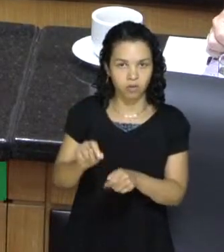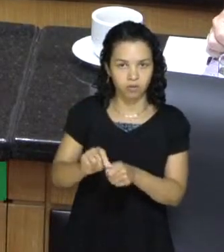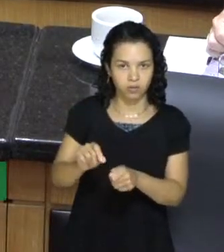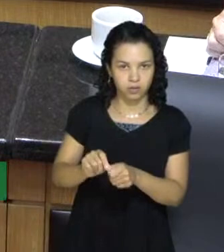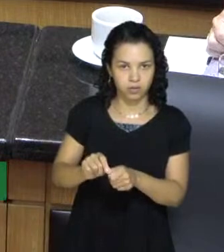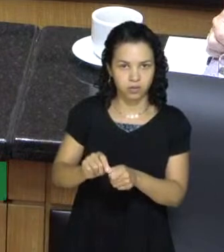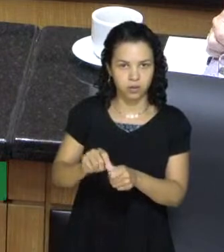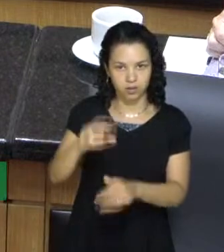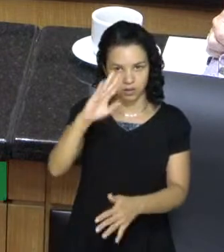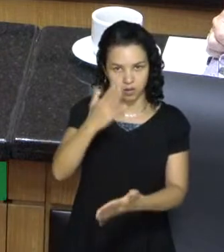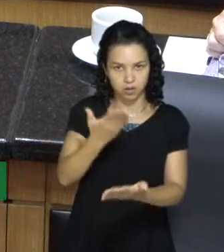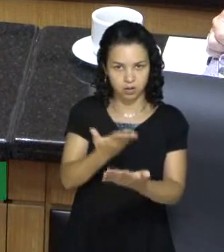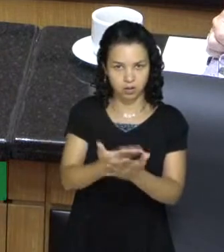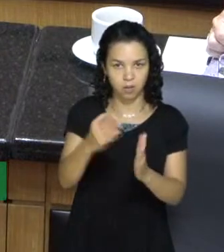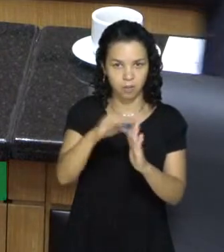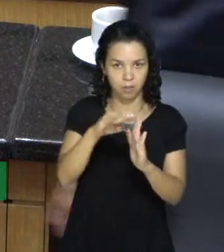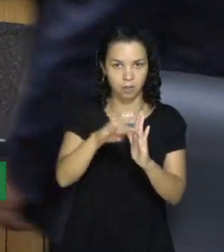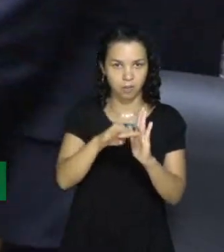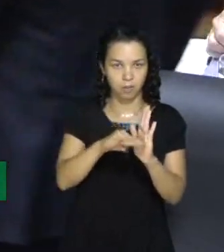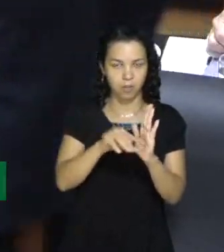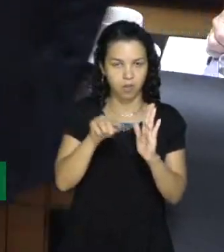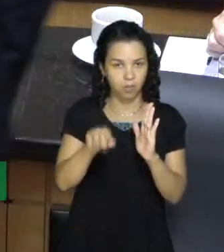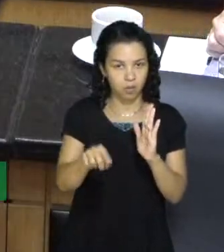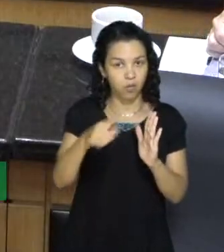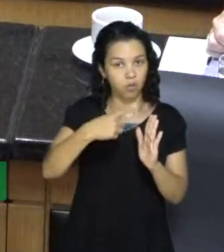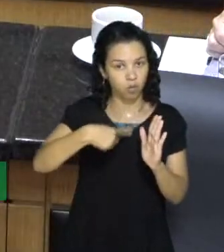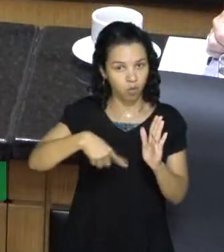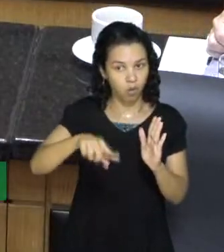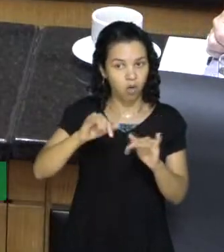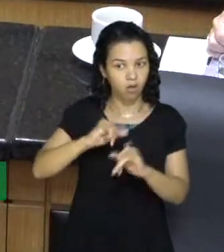nós advertíamos os prefeitos daquela época que eram